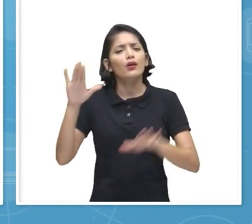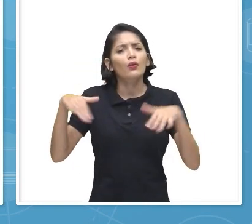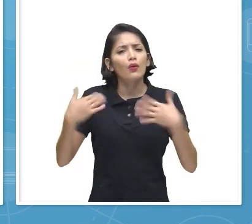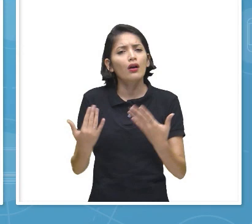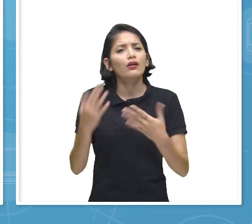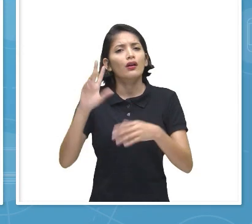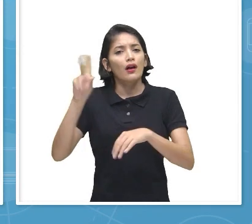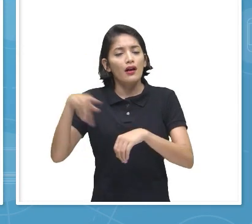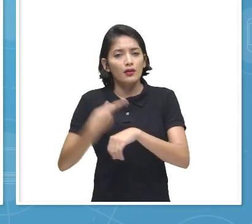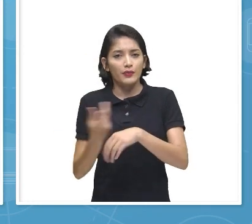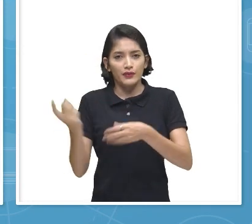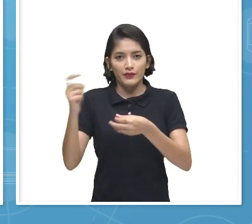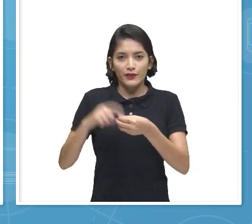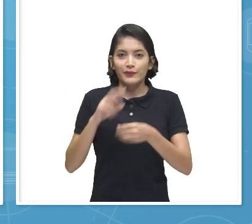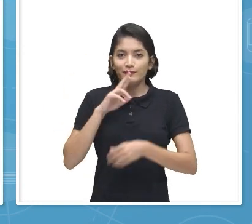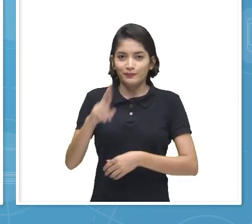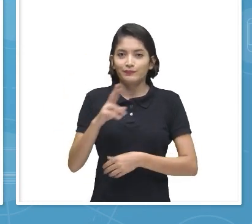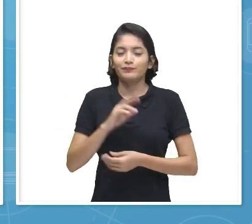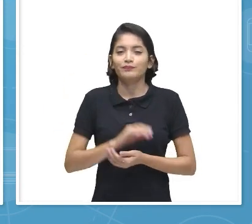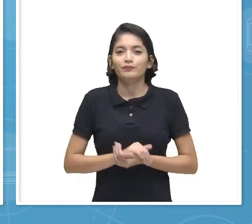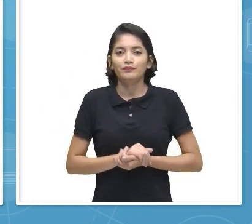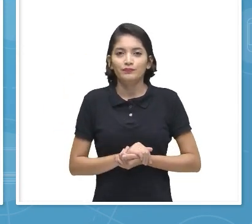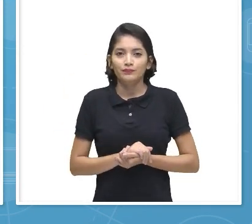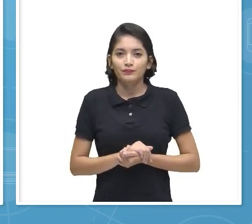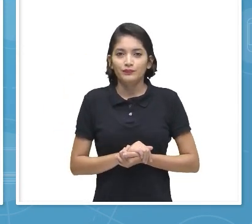daqui a pouquinho a gente retorna com a resposta.